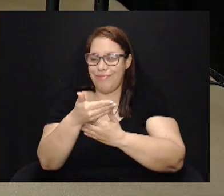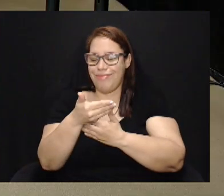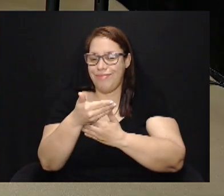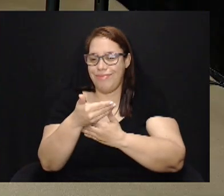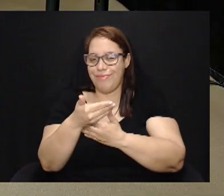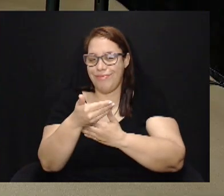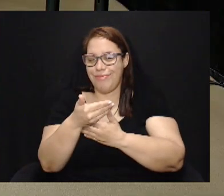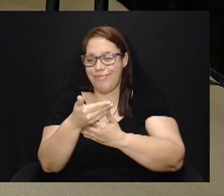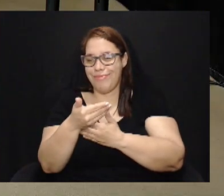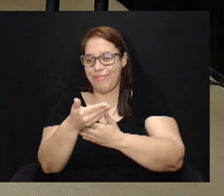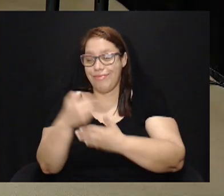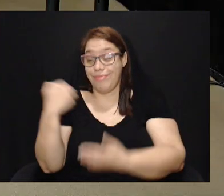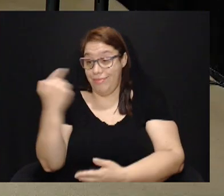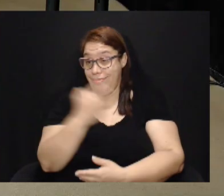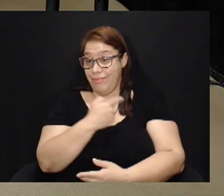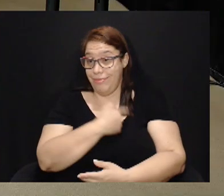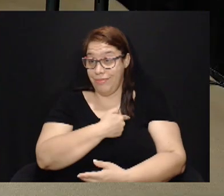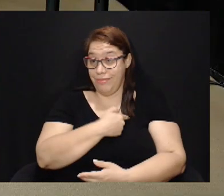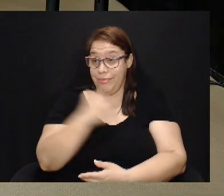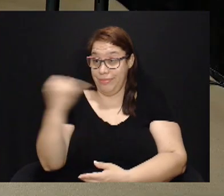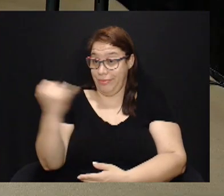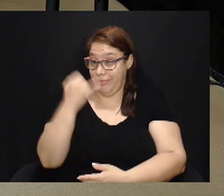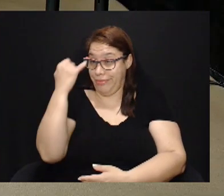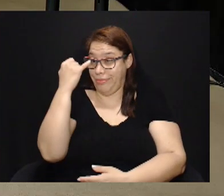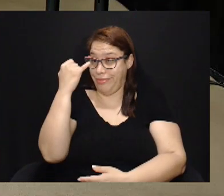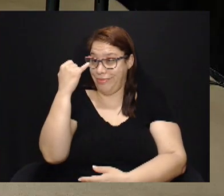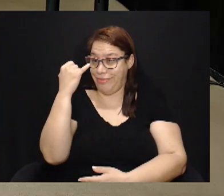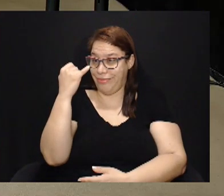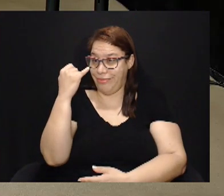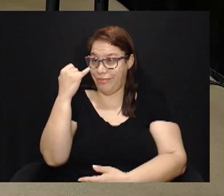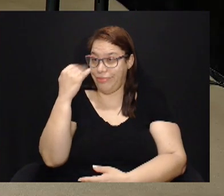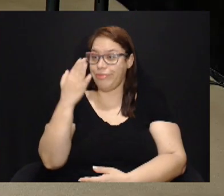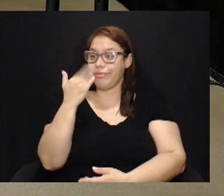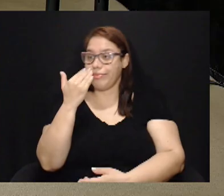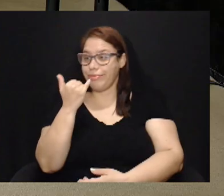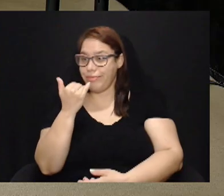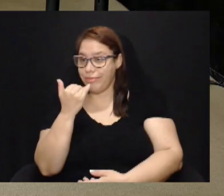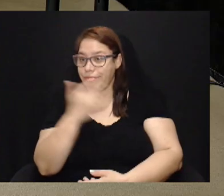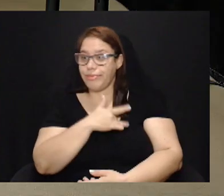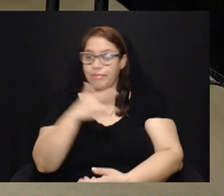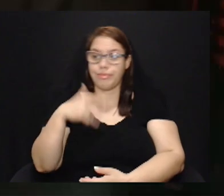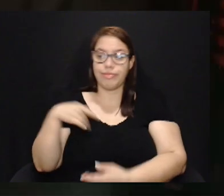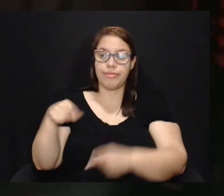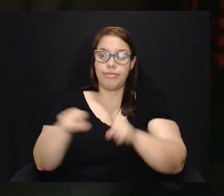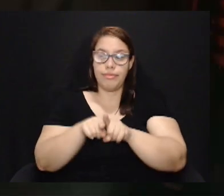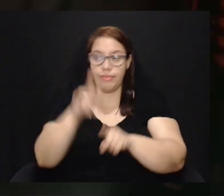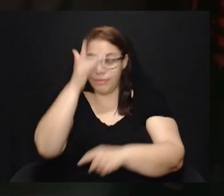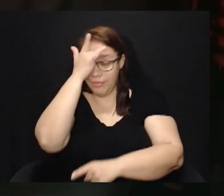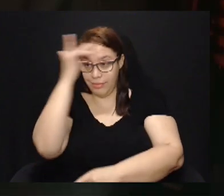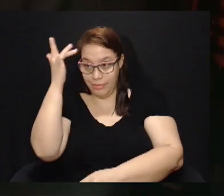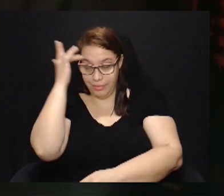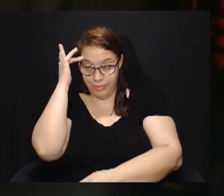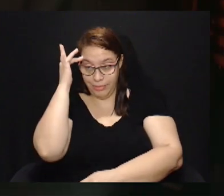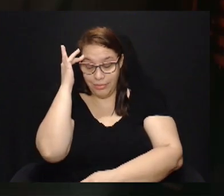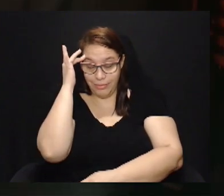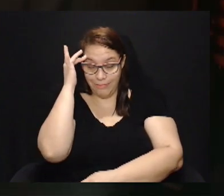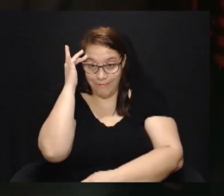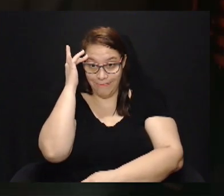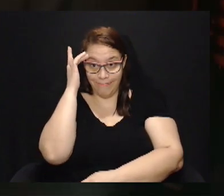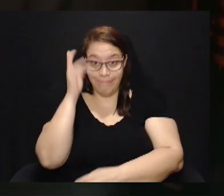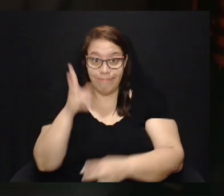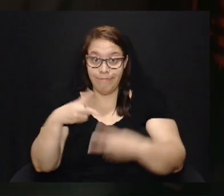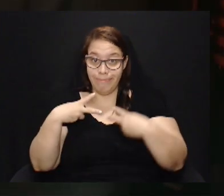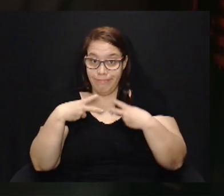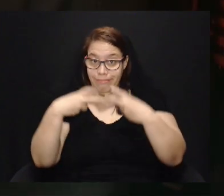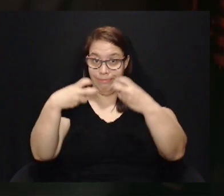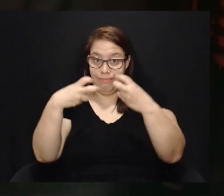trazer pra gente a importância, né, da alimentação e também da nossa saúde mental. A gente tem que prestar atenção, porque não podemos